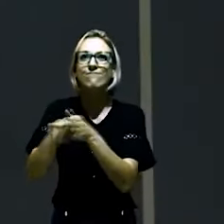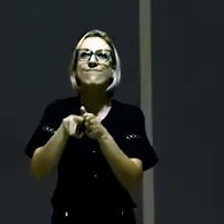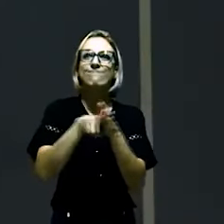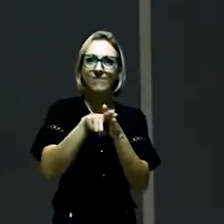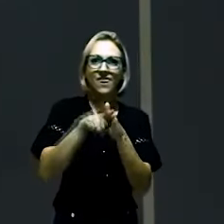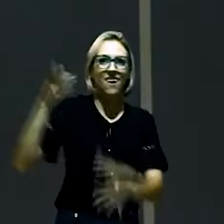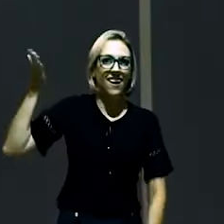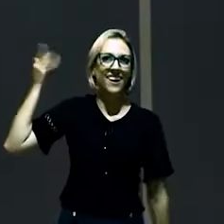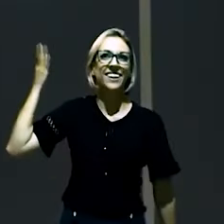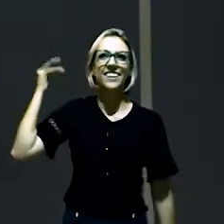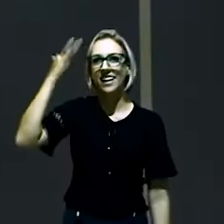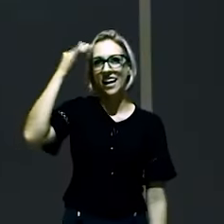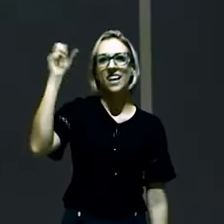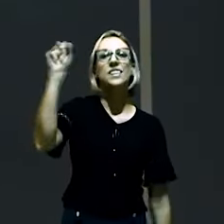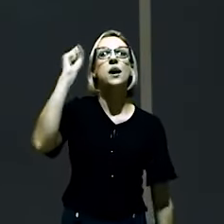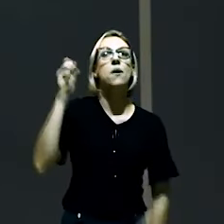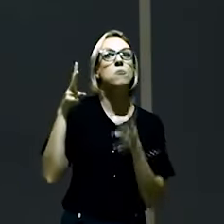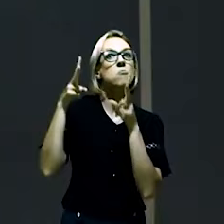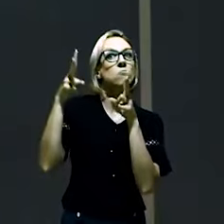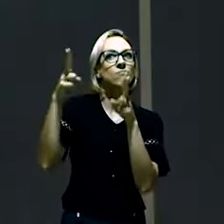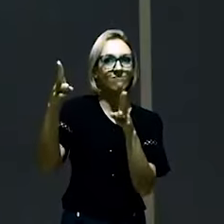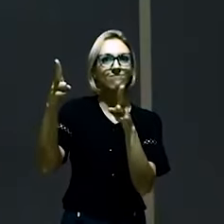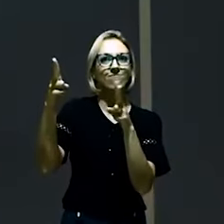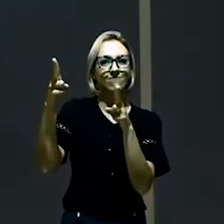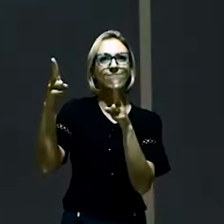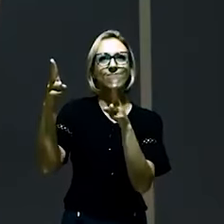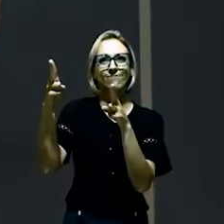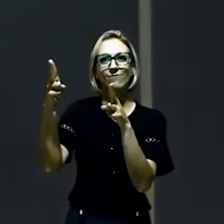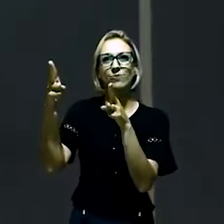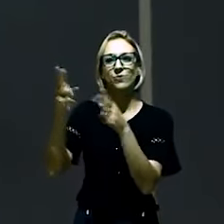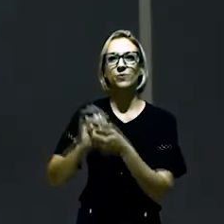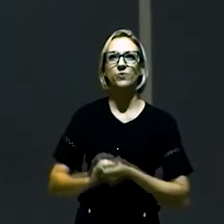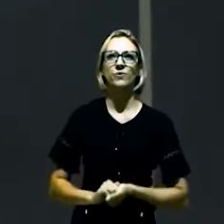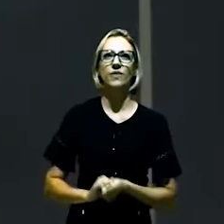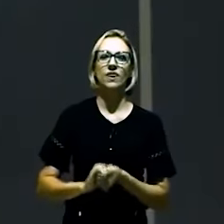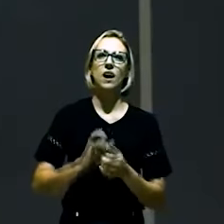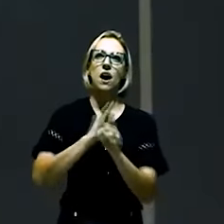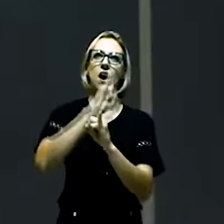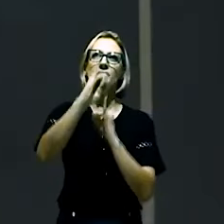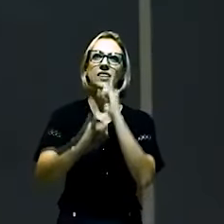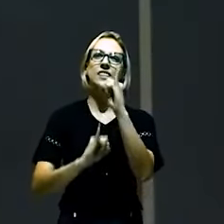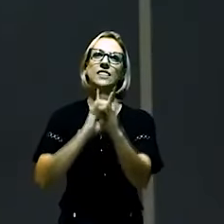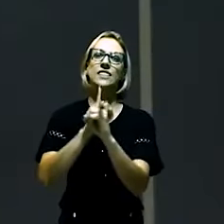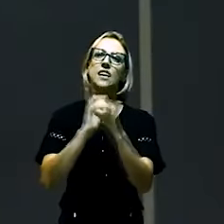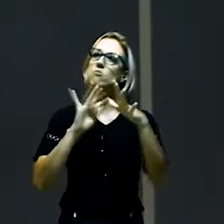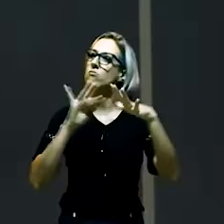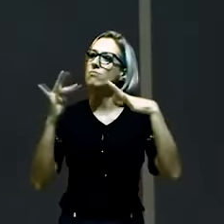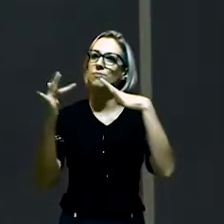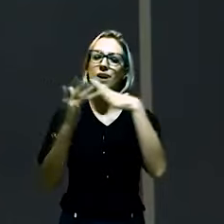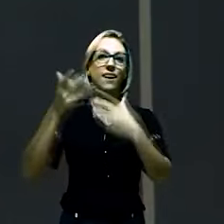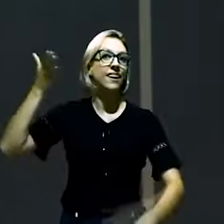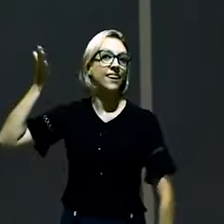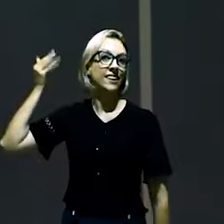Salomão era a inteligência artificial do momento, naquela época. Pastor, estou te dizendo, Deus